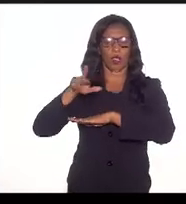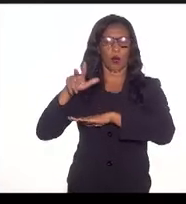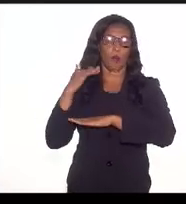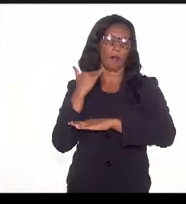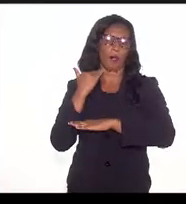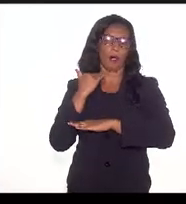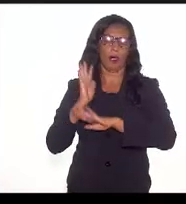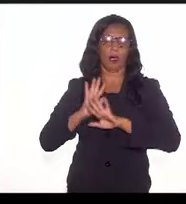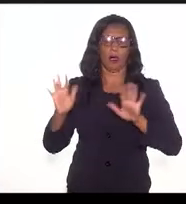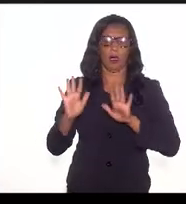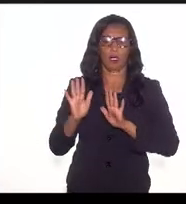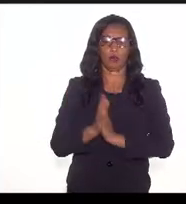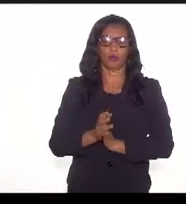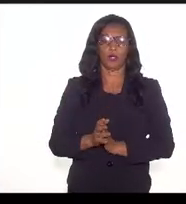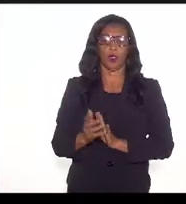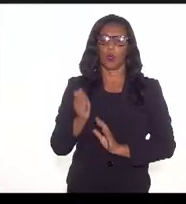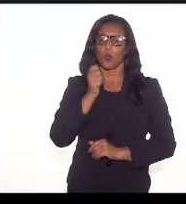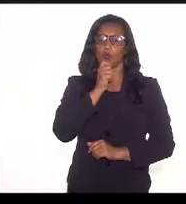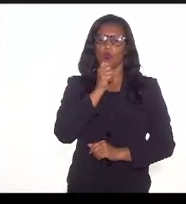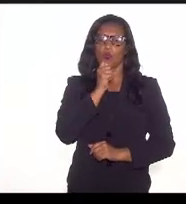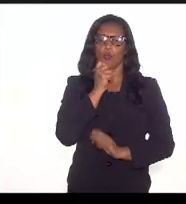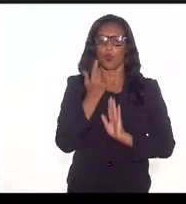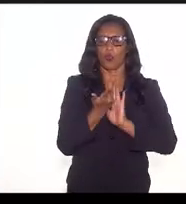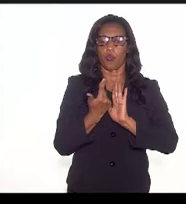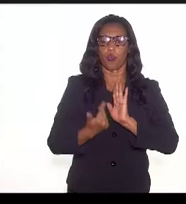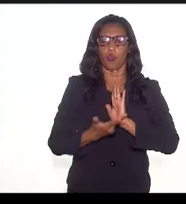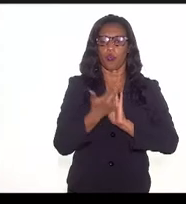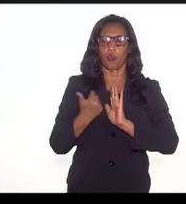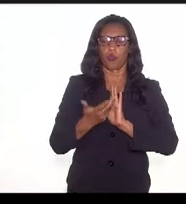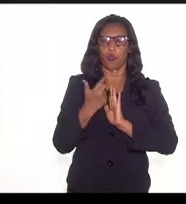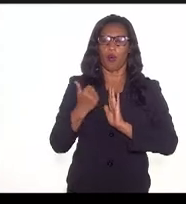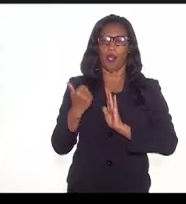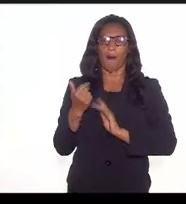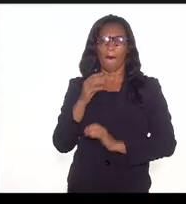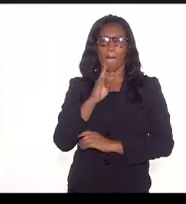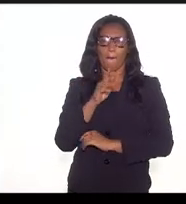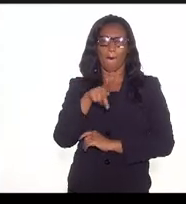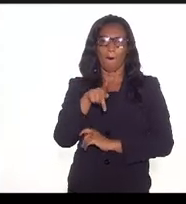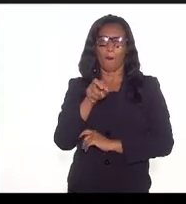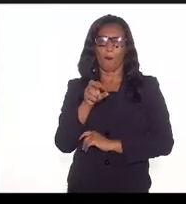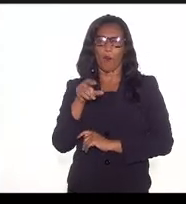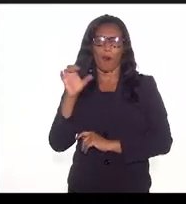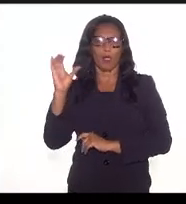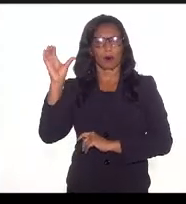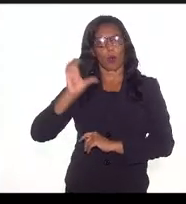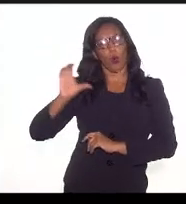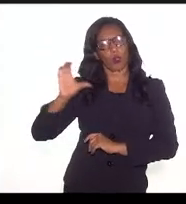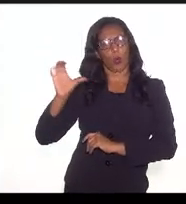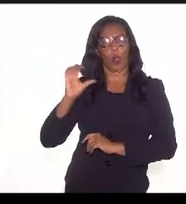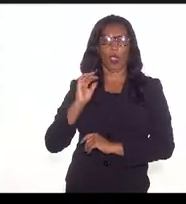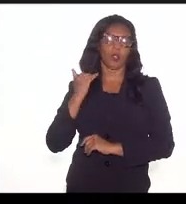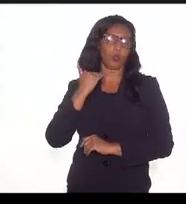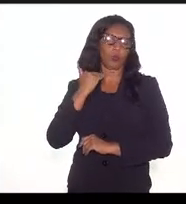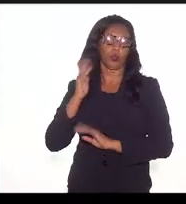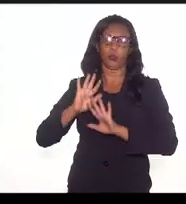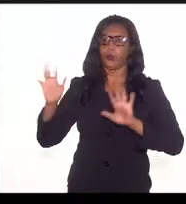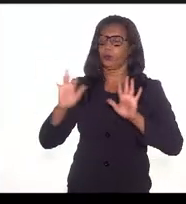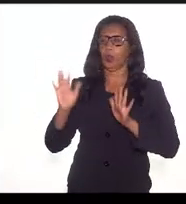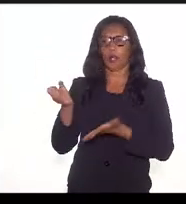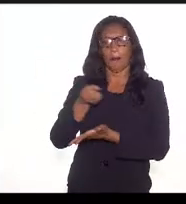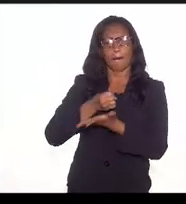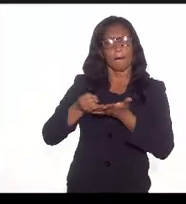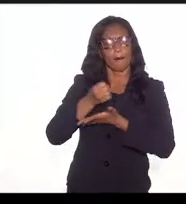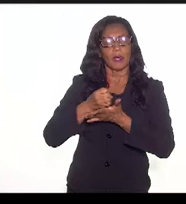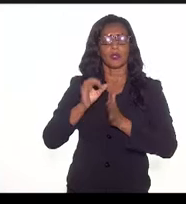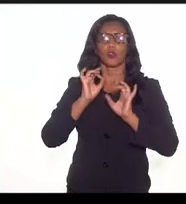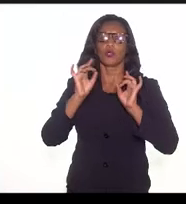tem a figura da captação de poupança, né? E da conta corrente do cliente. Então, a gente trabalha basicamente com